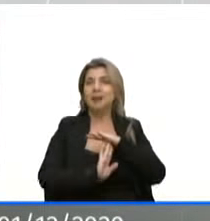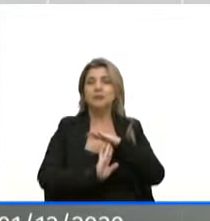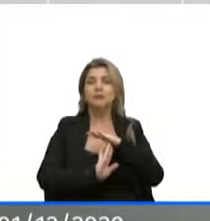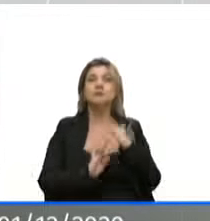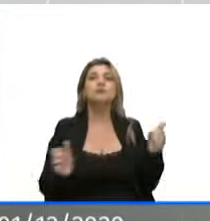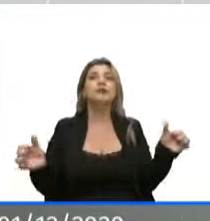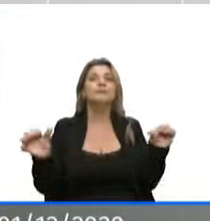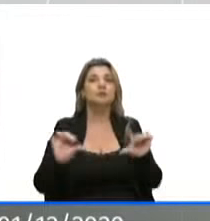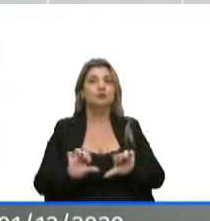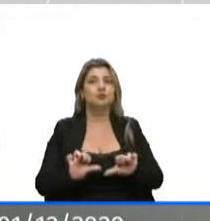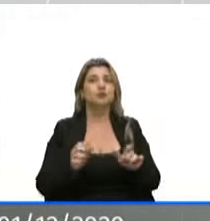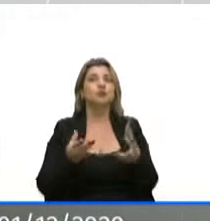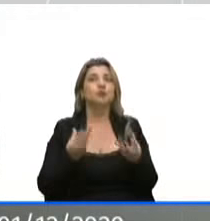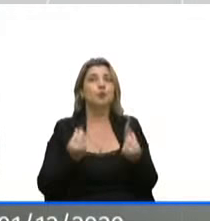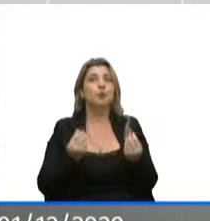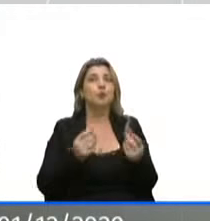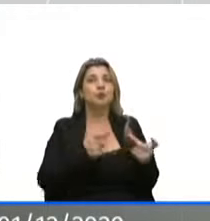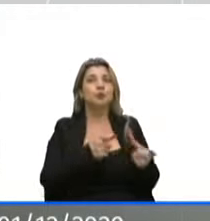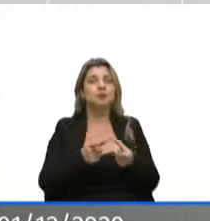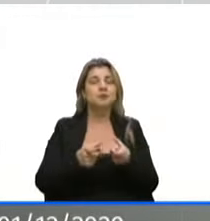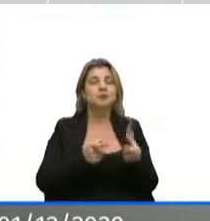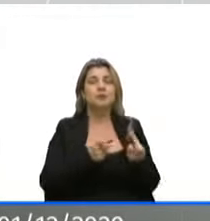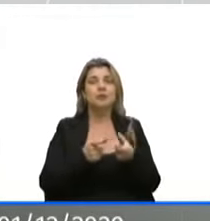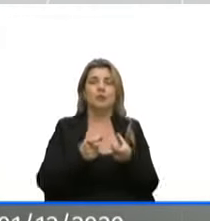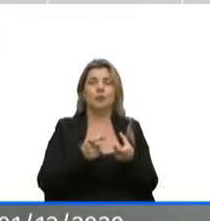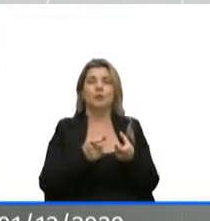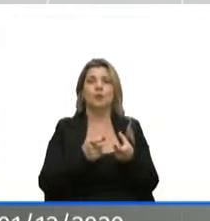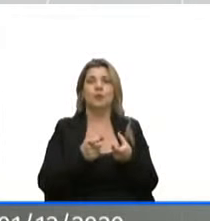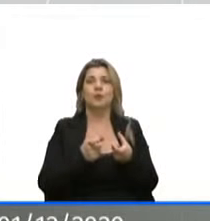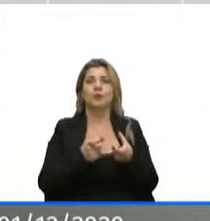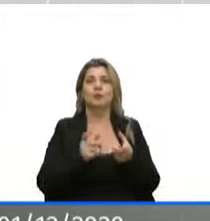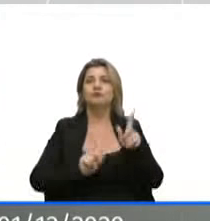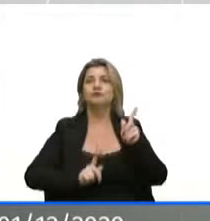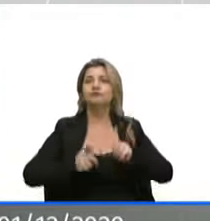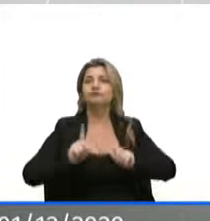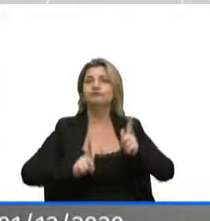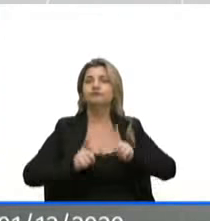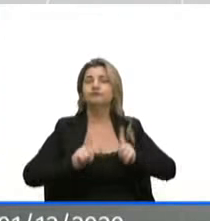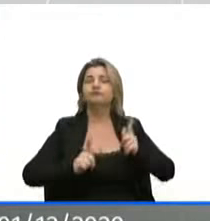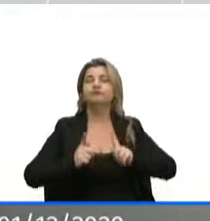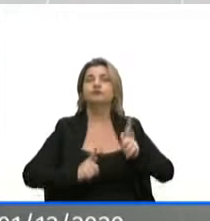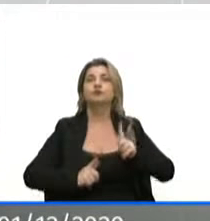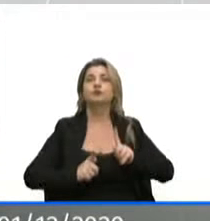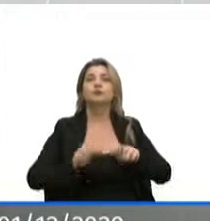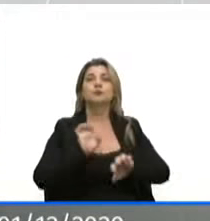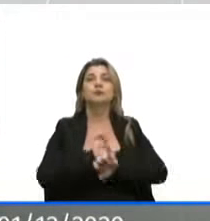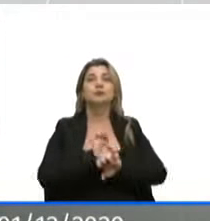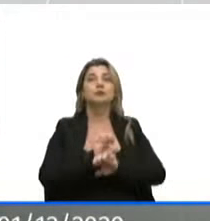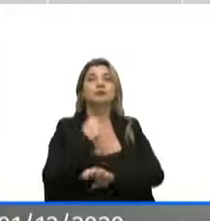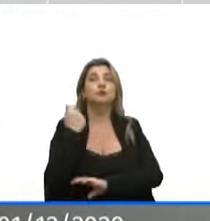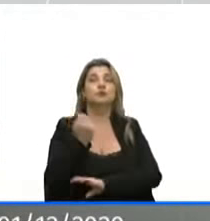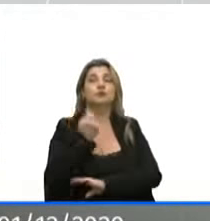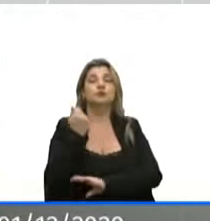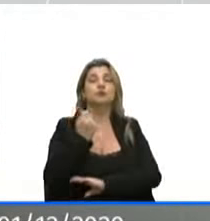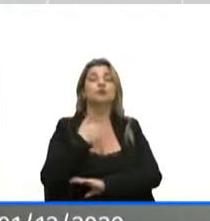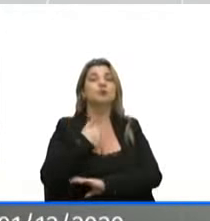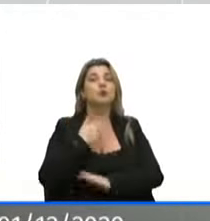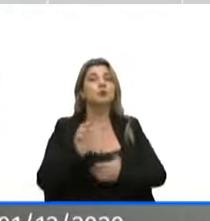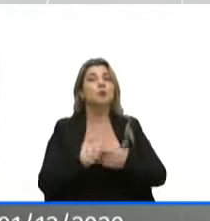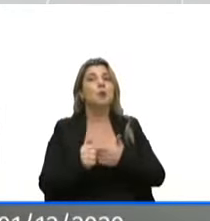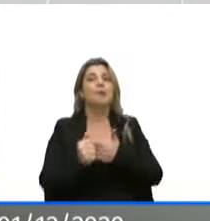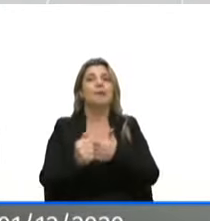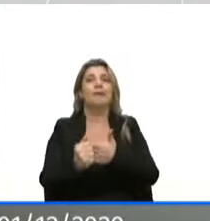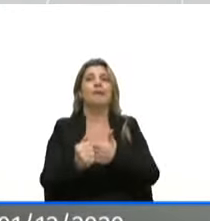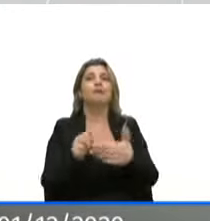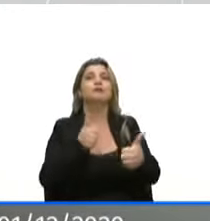e muito, principalmente, esse setor de entretenimentos, eventos e o setor artístico no Estado do Rio Grande do Sul. Eu tenho acompanhado de perto aqui